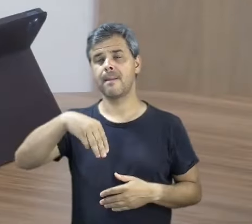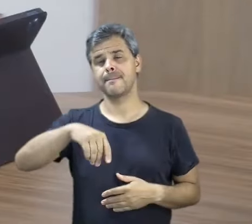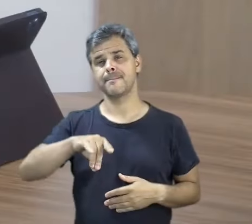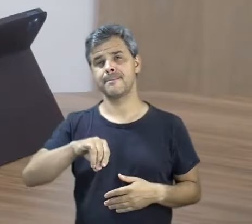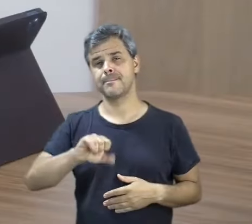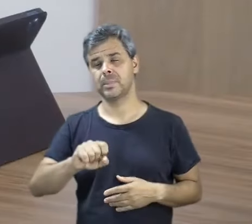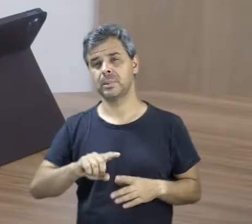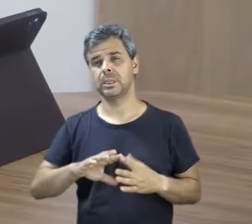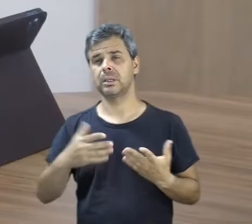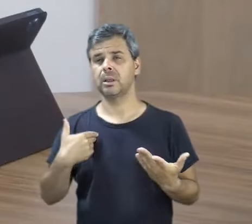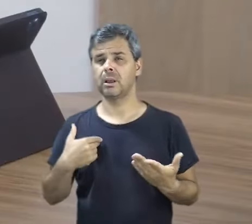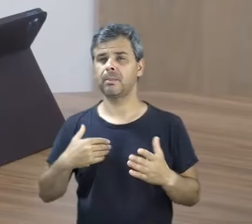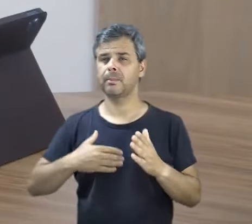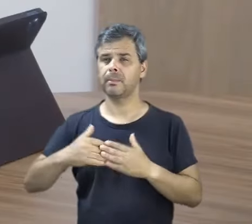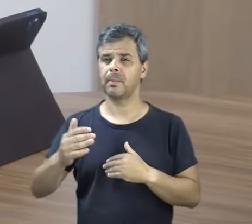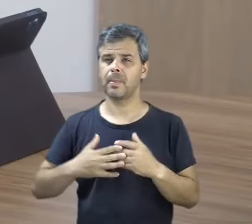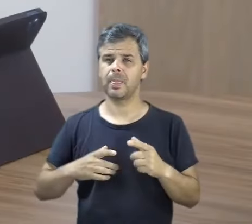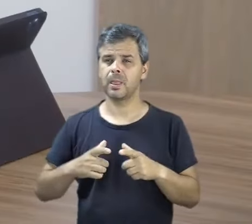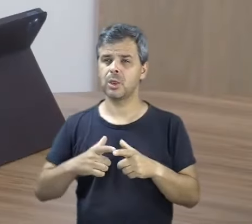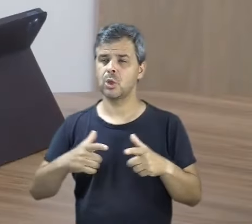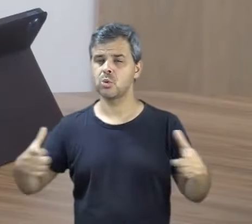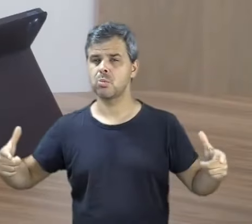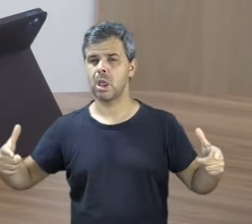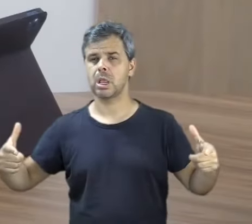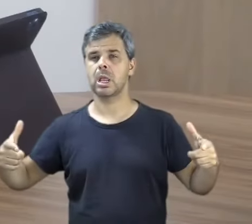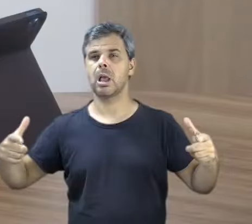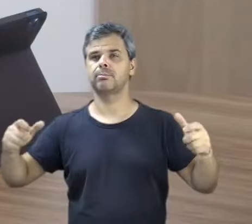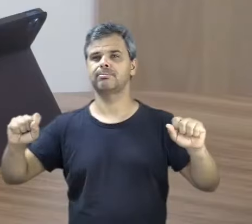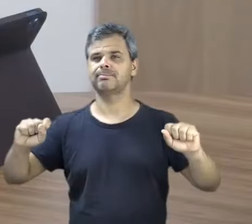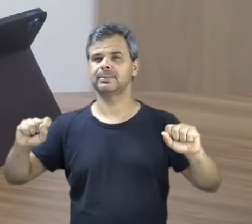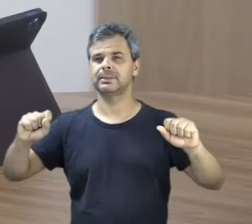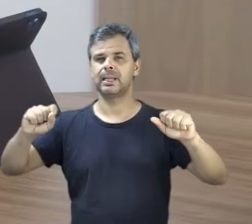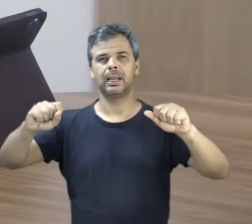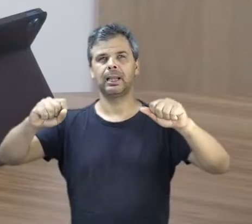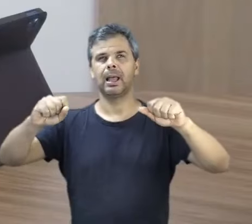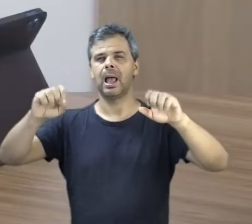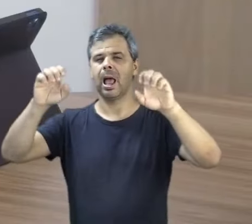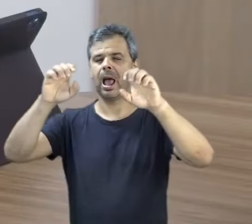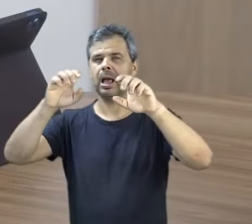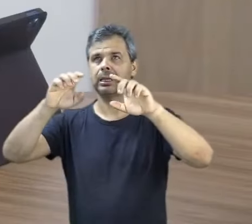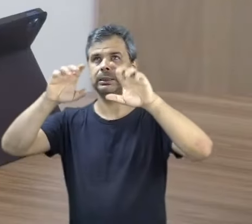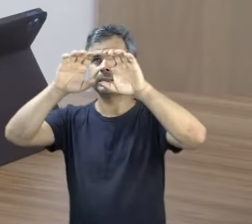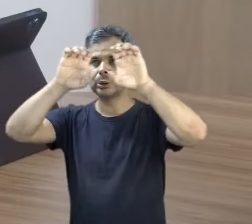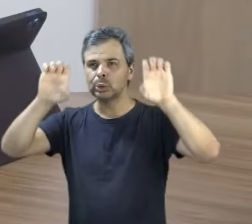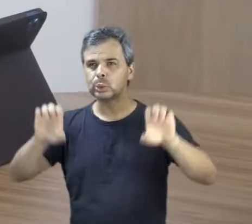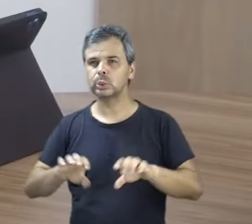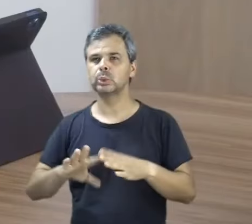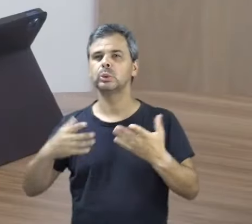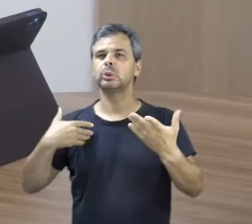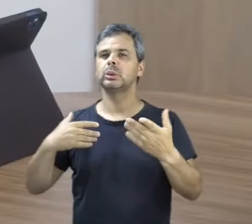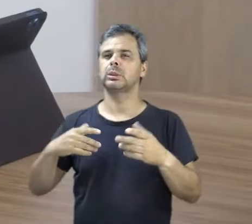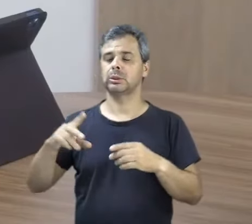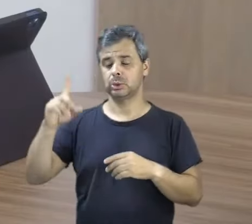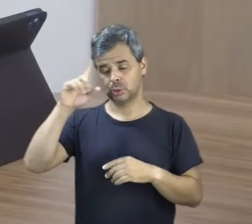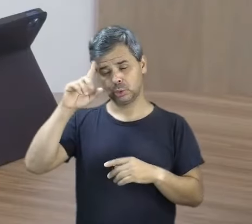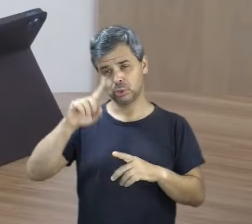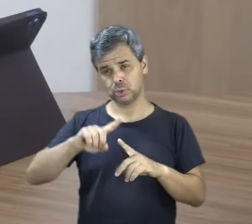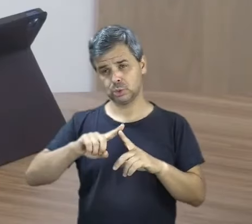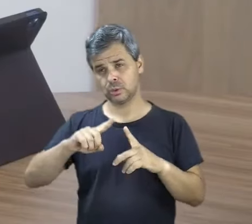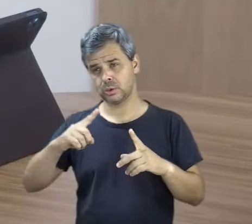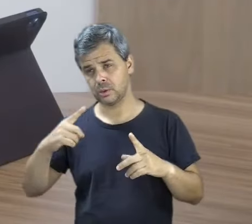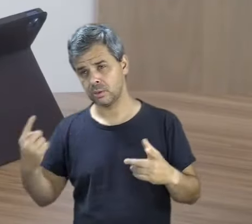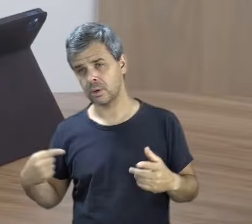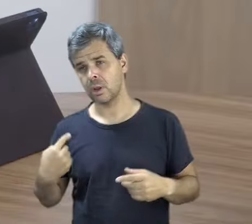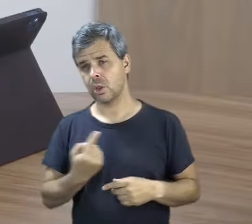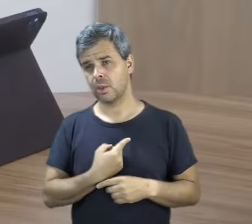ali, né, produção, uma mega estrutura para dar conta de muitas pessoas durante o dia. E aí a gente